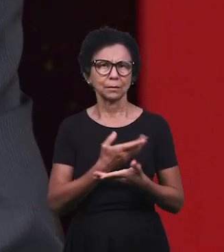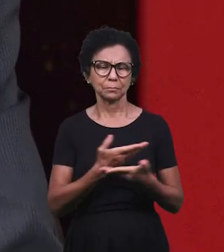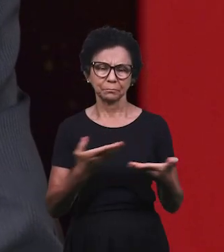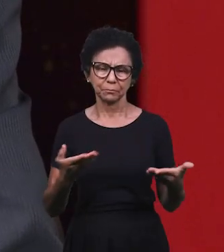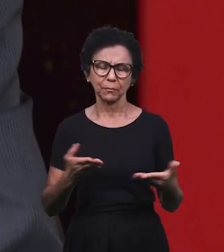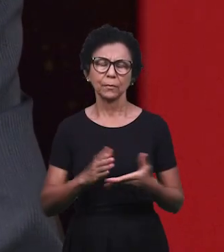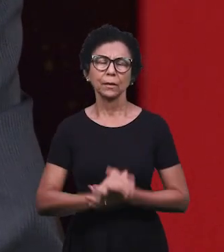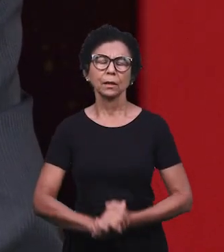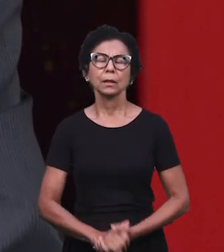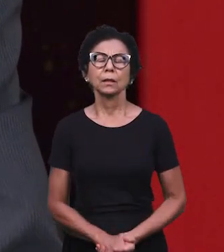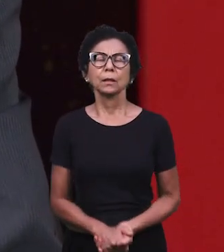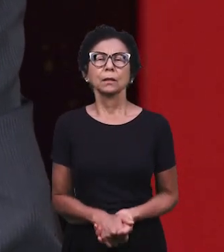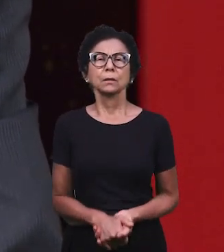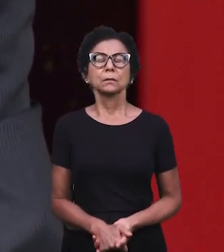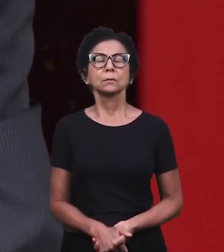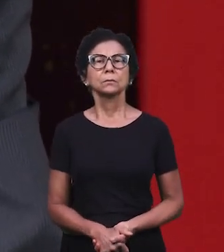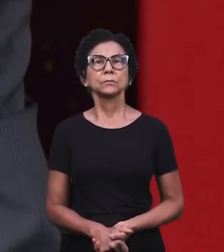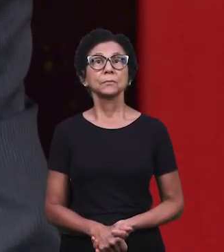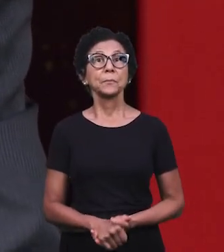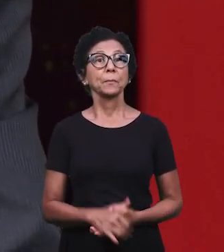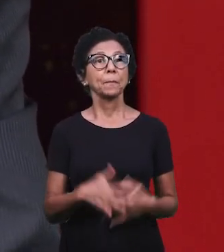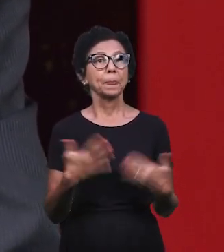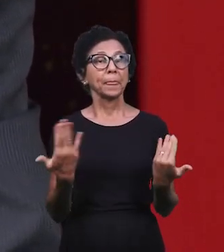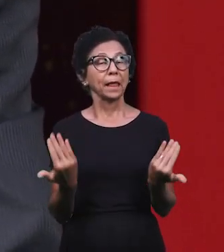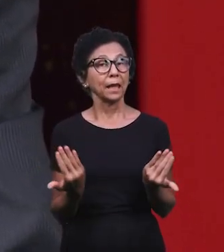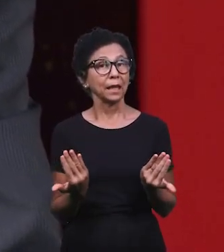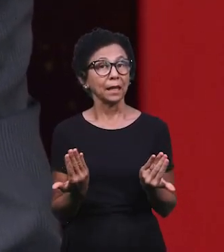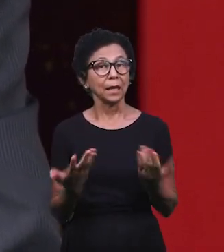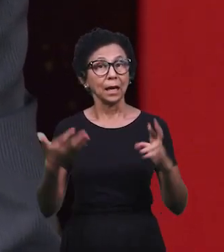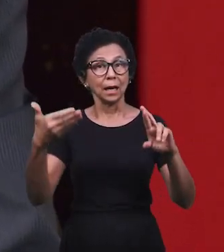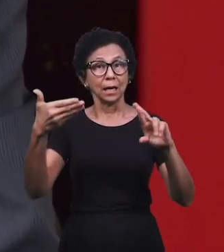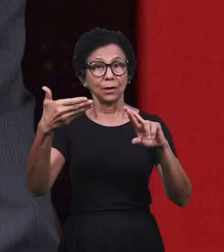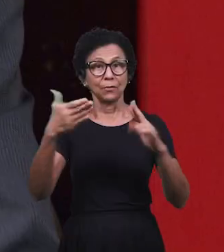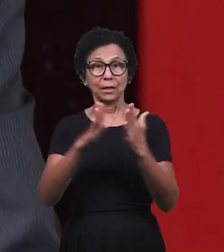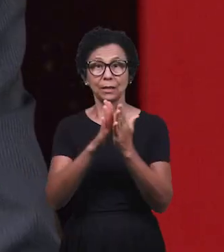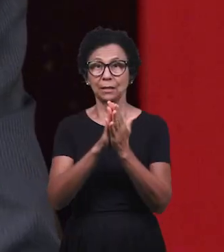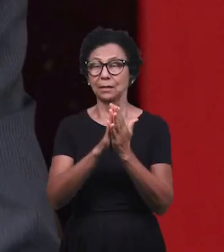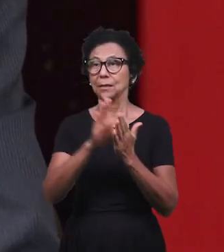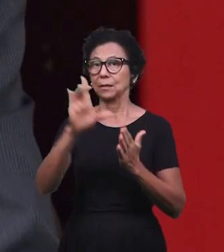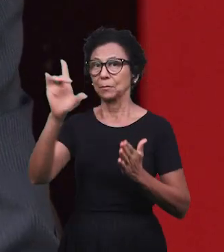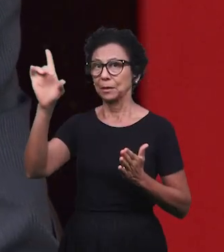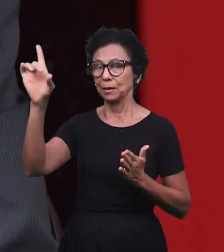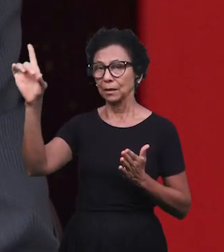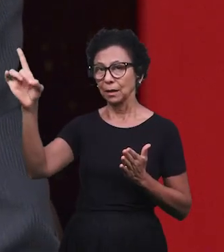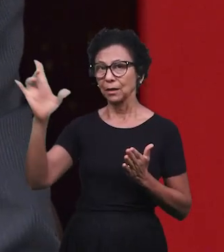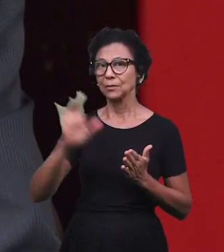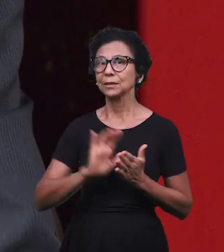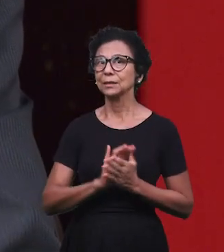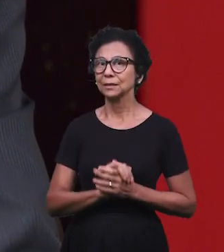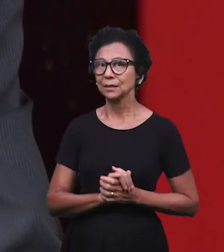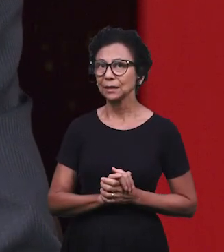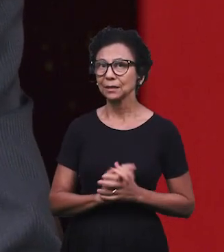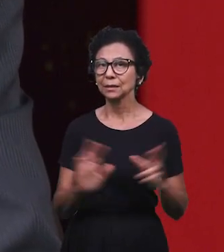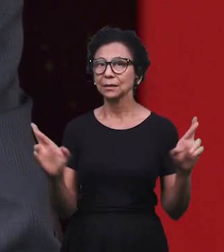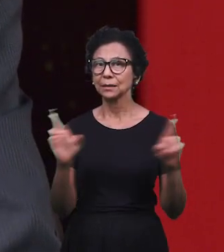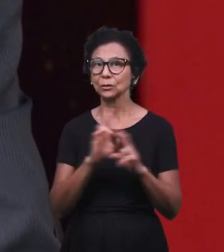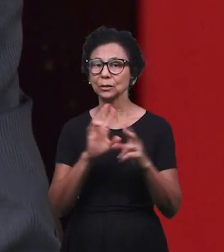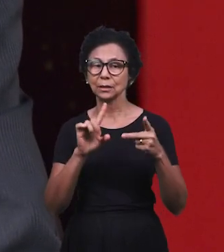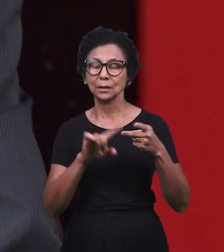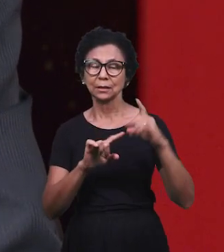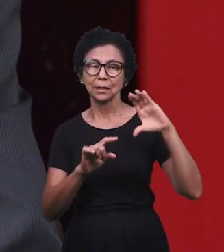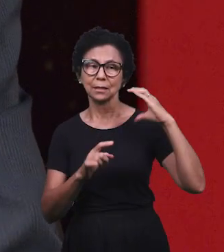uma vez, trazer à luz da palavra e também aquilo que a ciência vai falar a respeito de muita